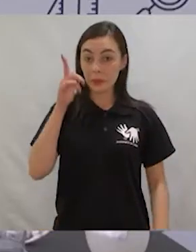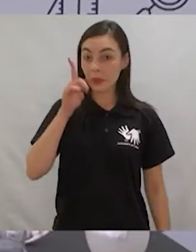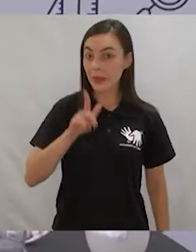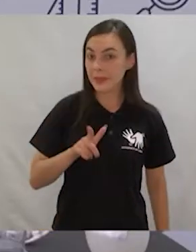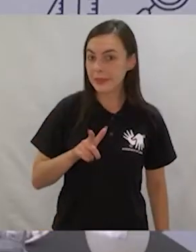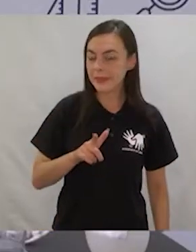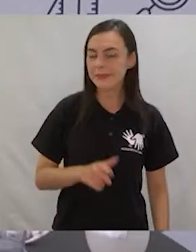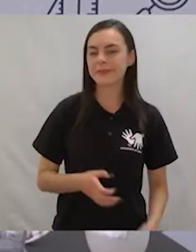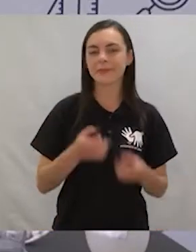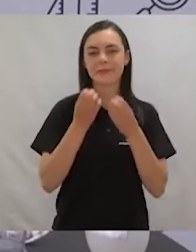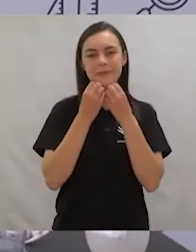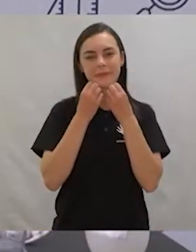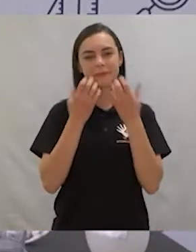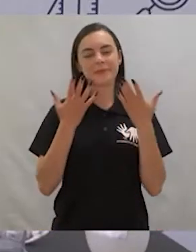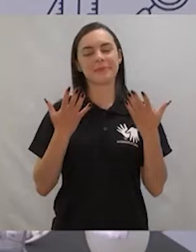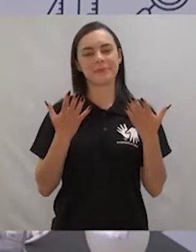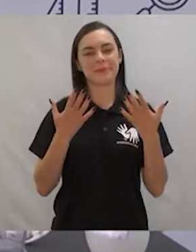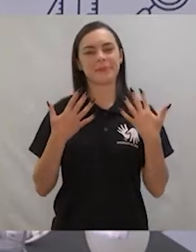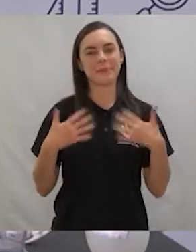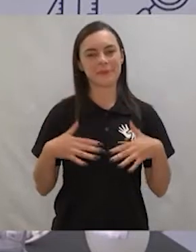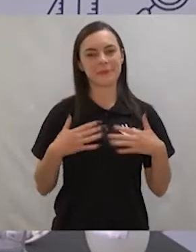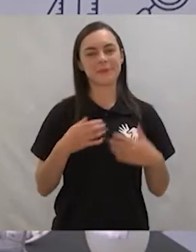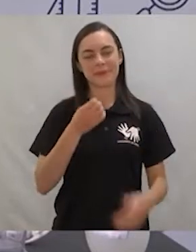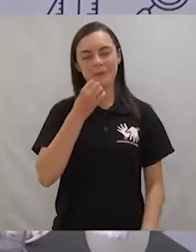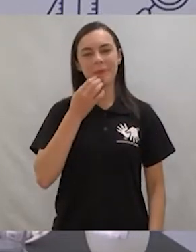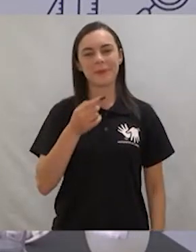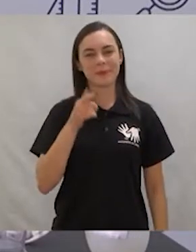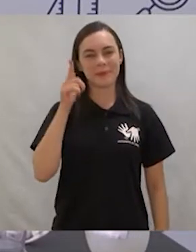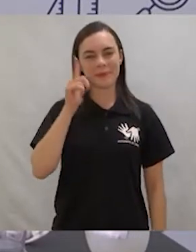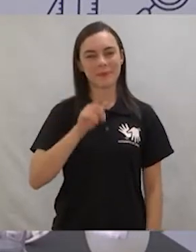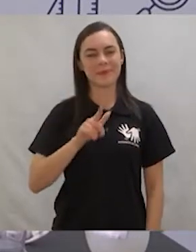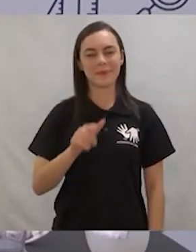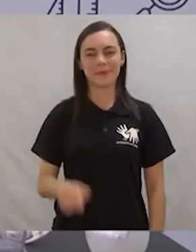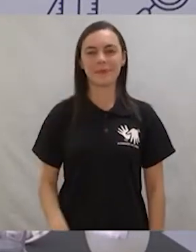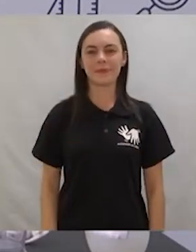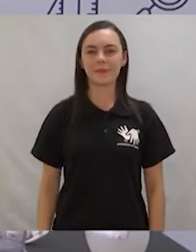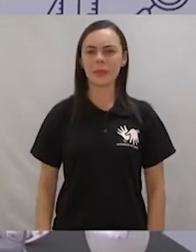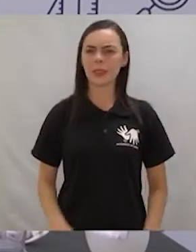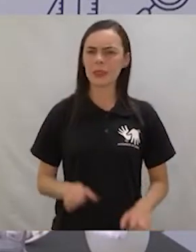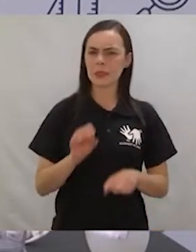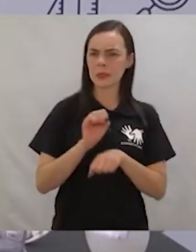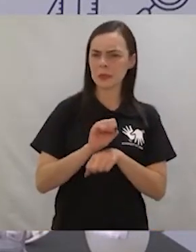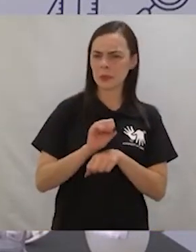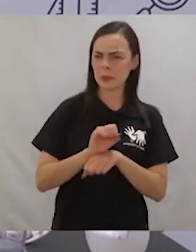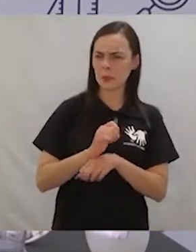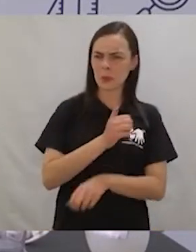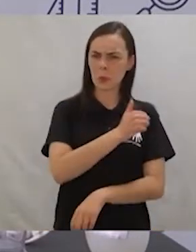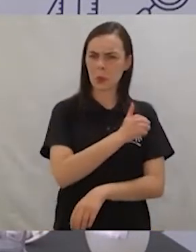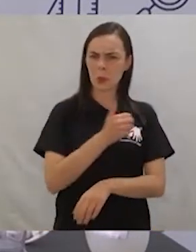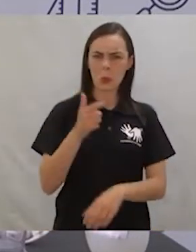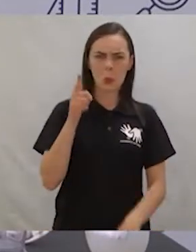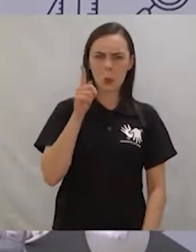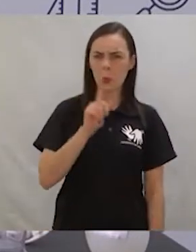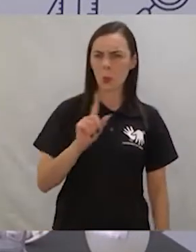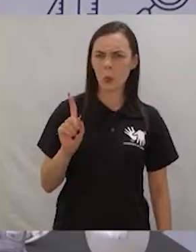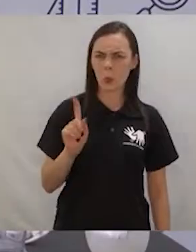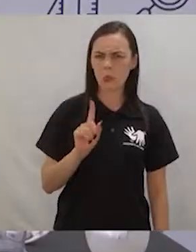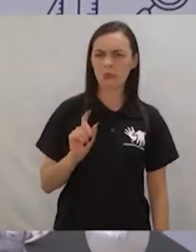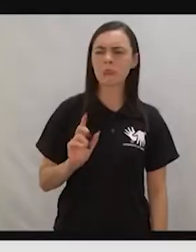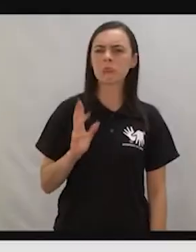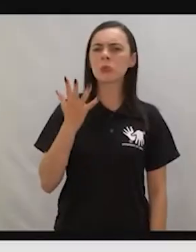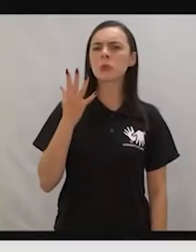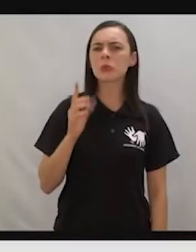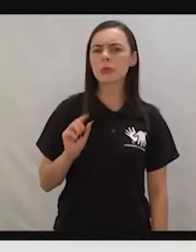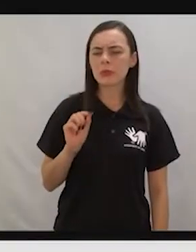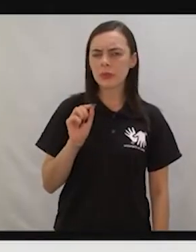E aí, conseguiram? Ah, muito bem, que bom, né, que vocês conseguiram. Ih, espera um pouquinho, tem um amigo nosso aqui que não conseguiu. Vamos